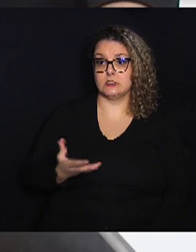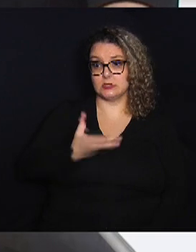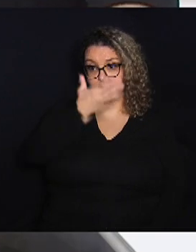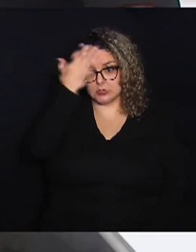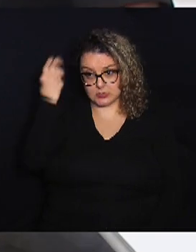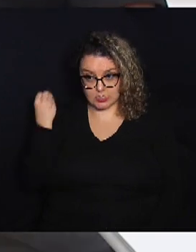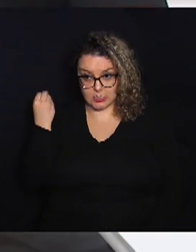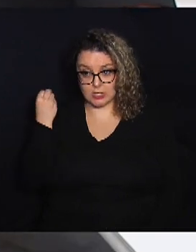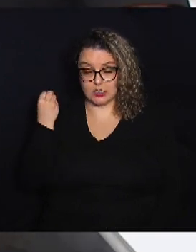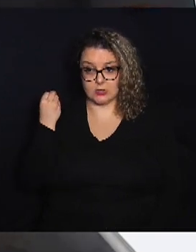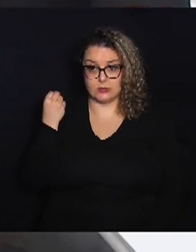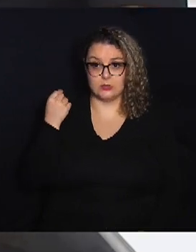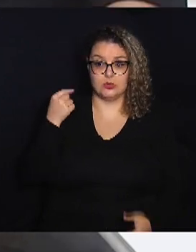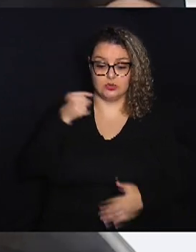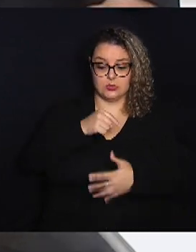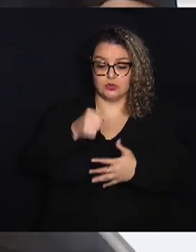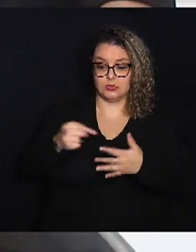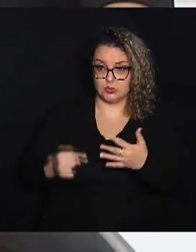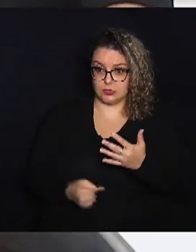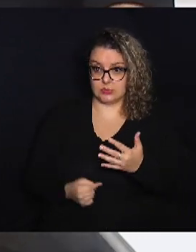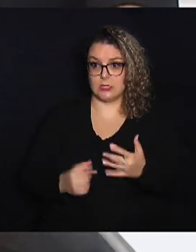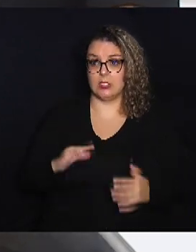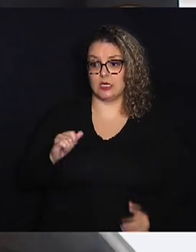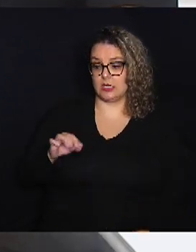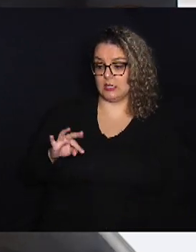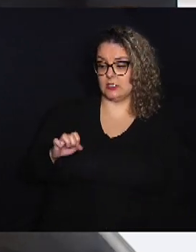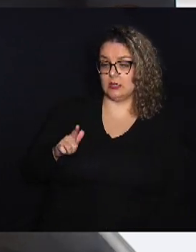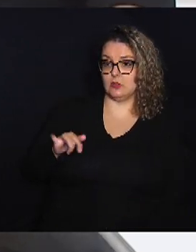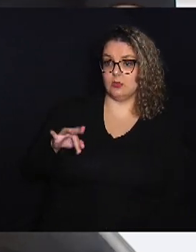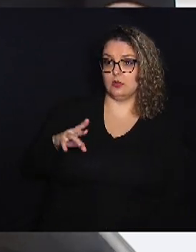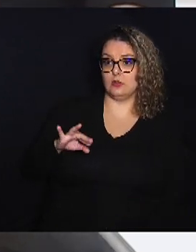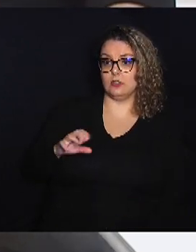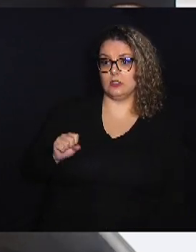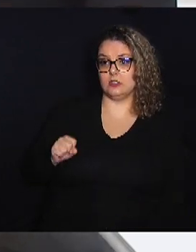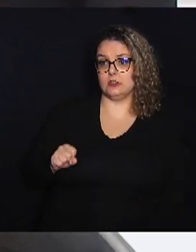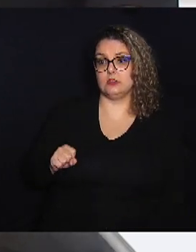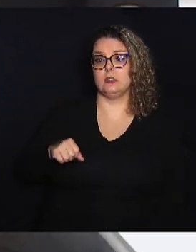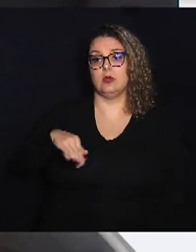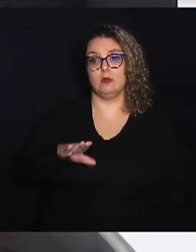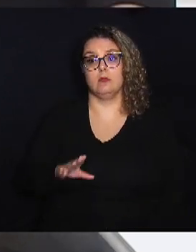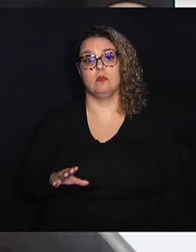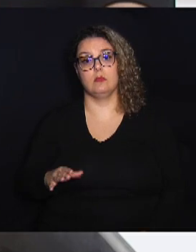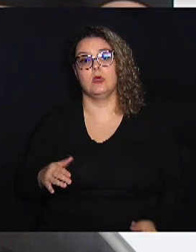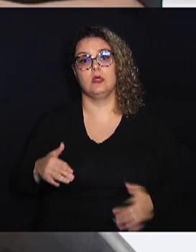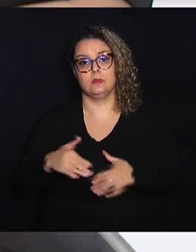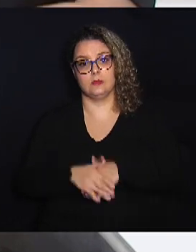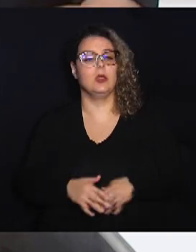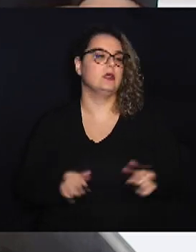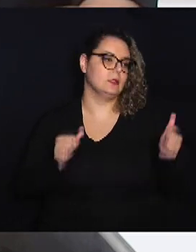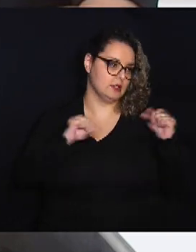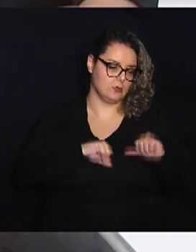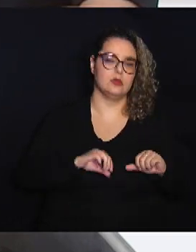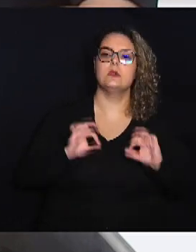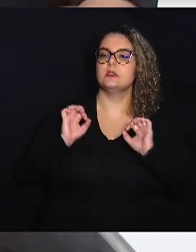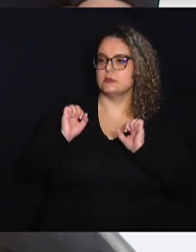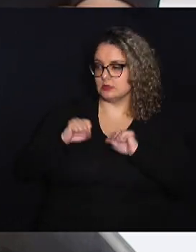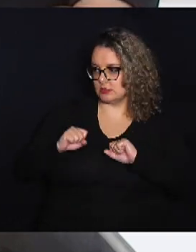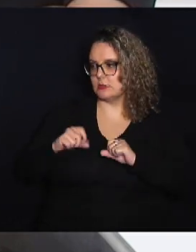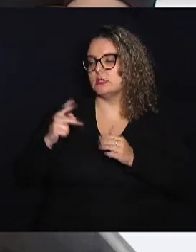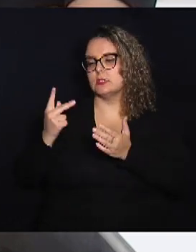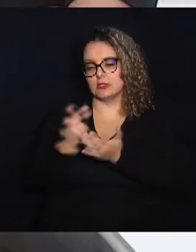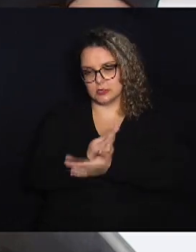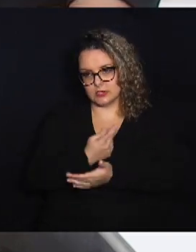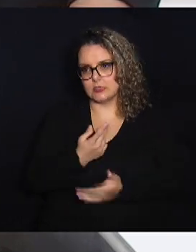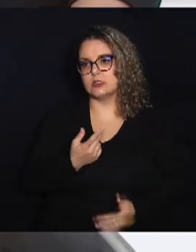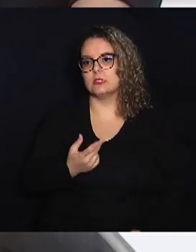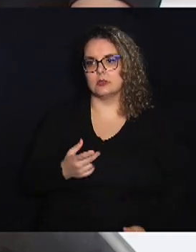de uma dessas, vamos dizer assim, categorias, a gente está mais sujeito a pifar em algum lugar. precisa